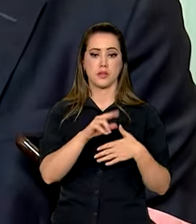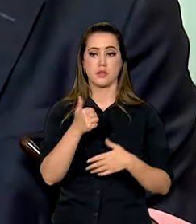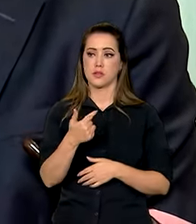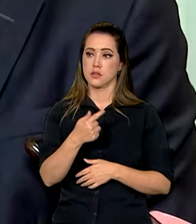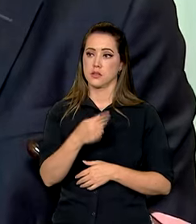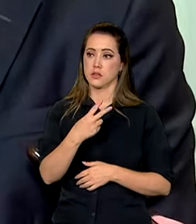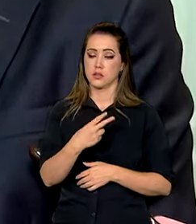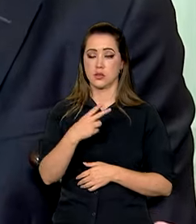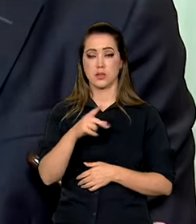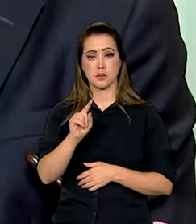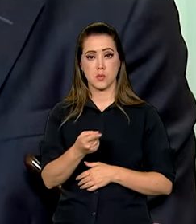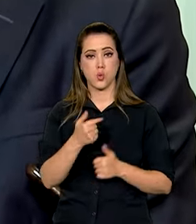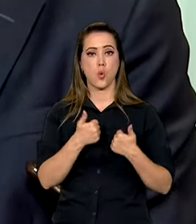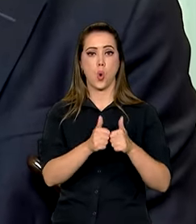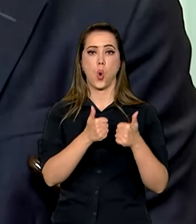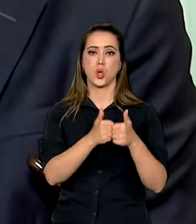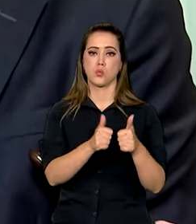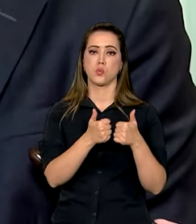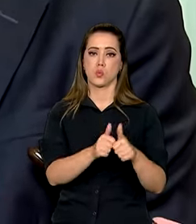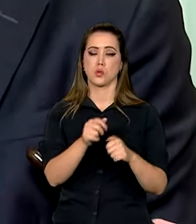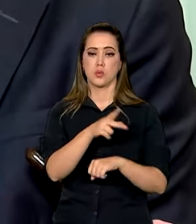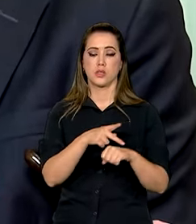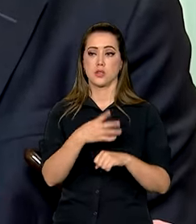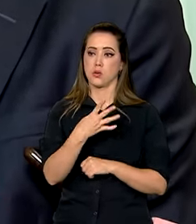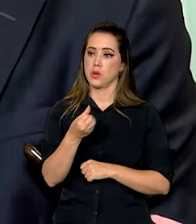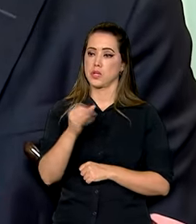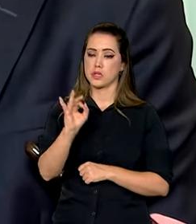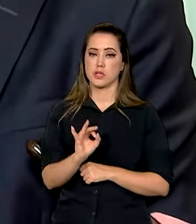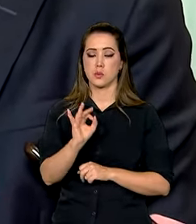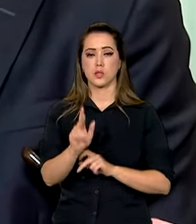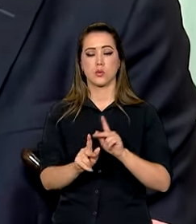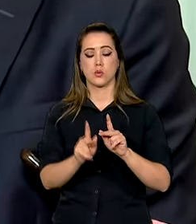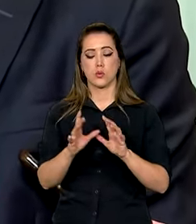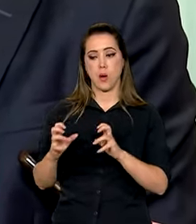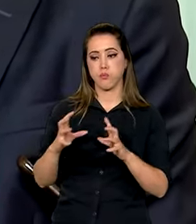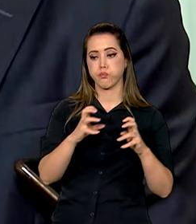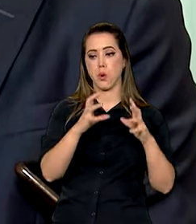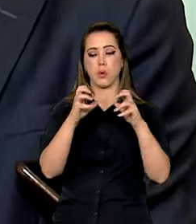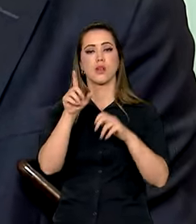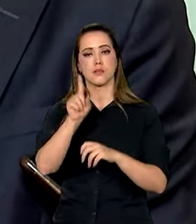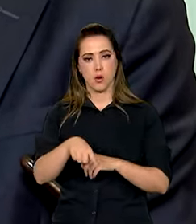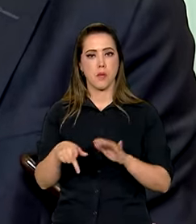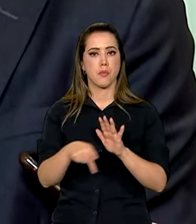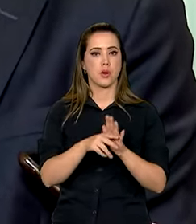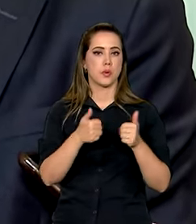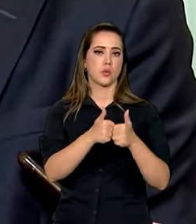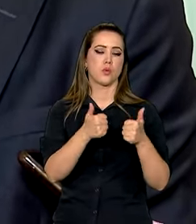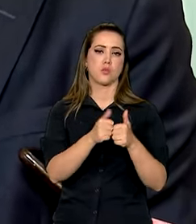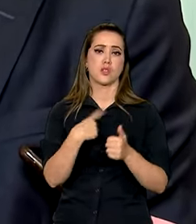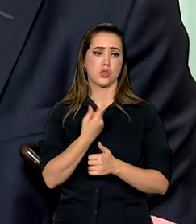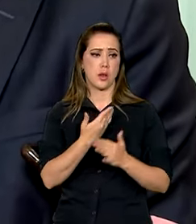país. 46% da poluição nas grandes cidades é ônibus. E, no entanto, nós estamos perdendo essa